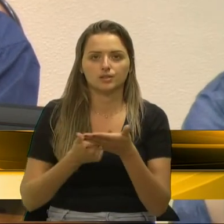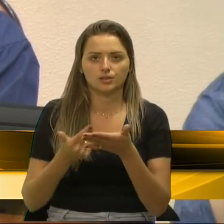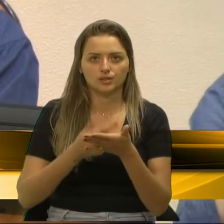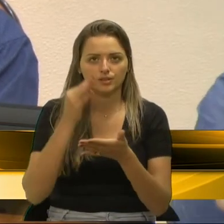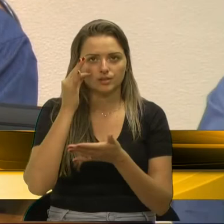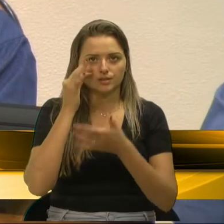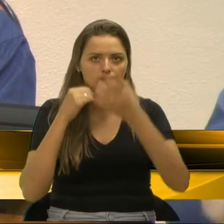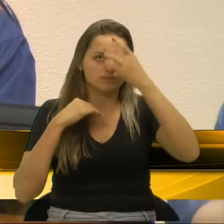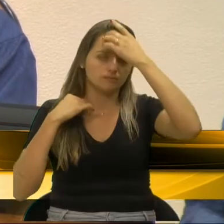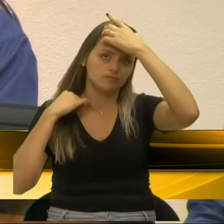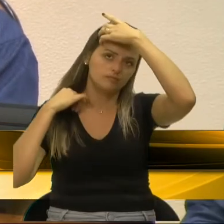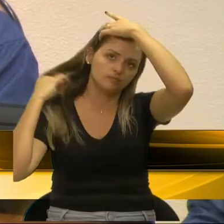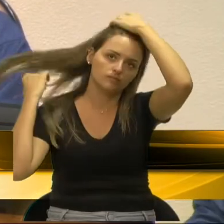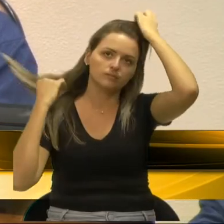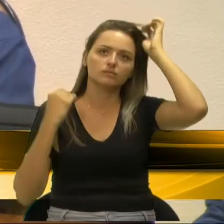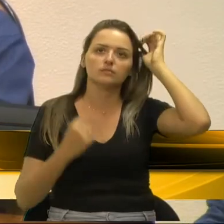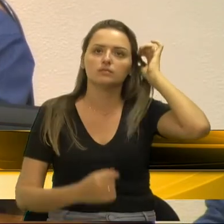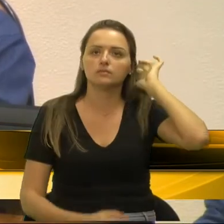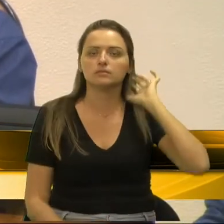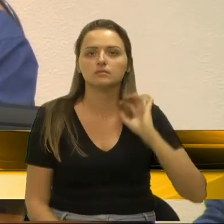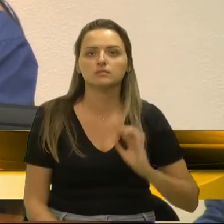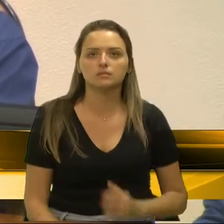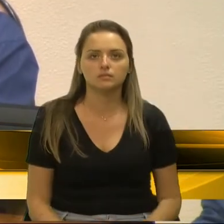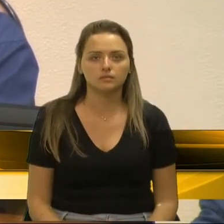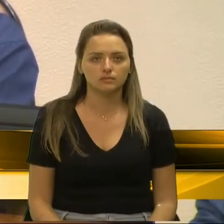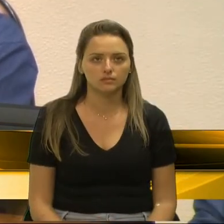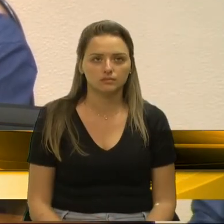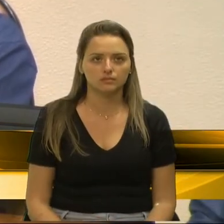no livro de presenças.